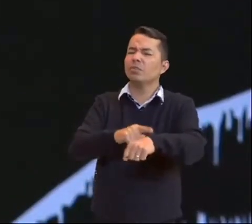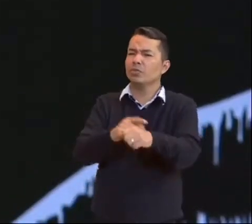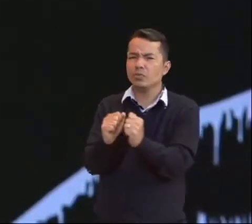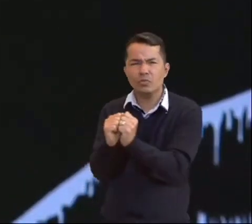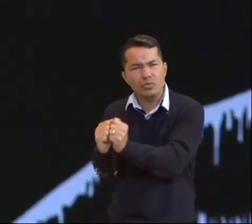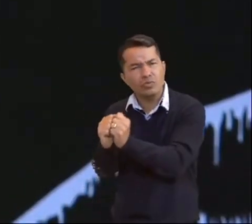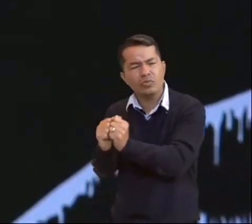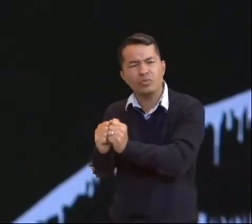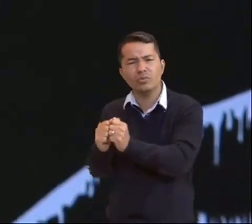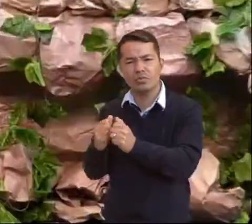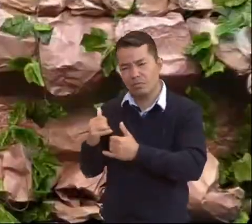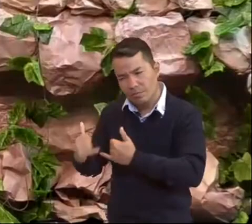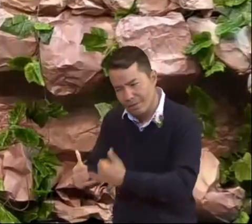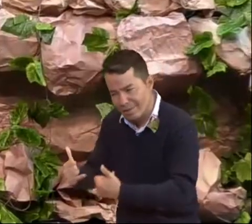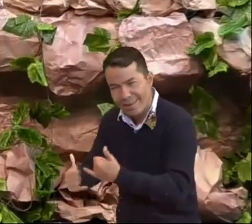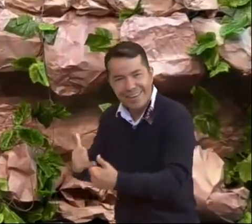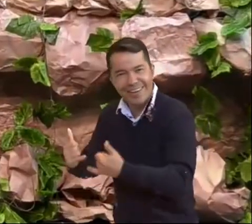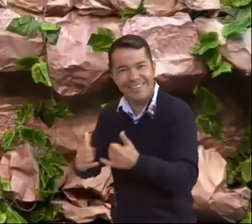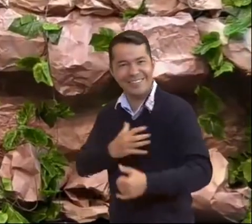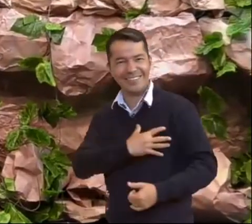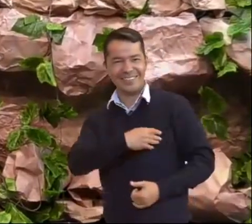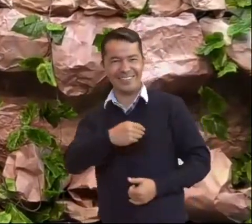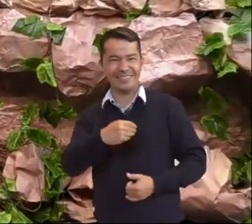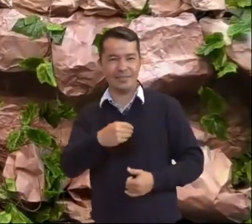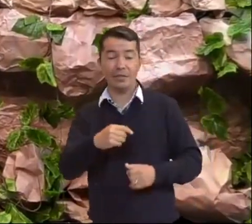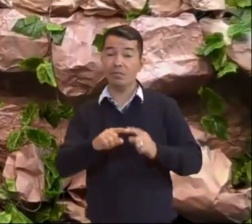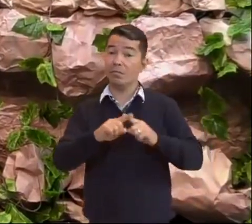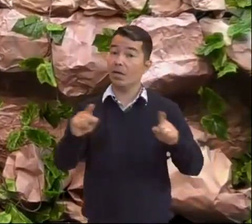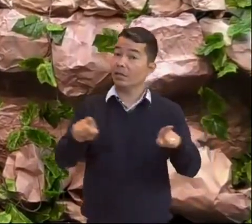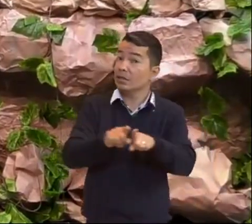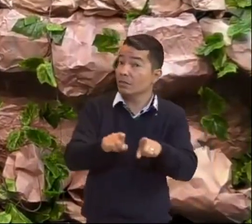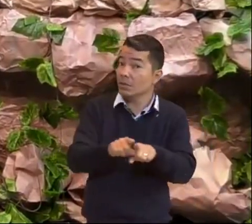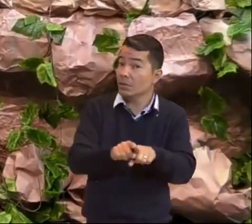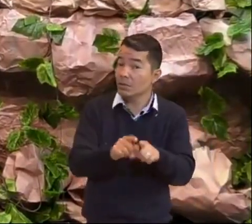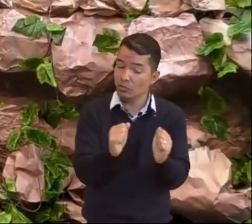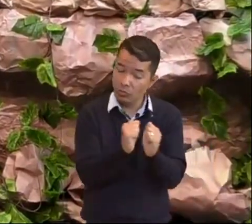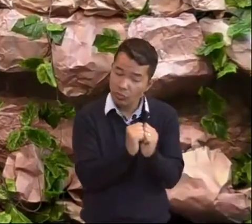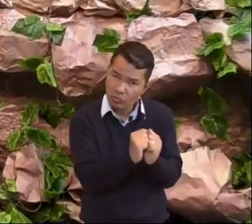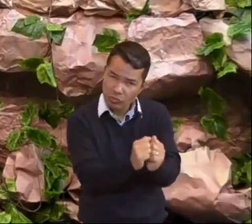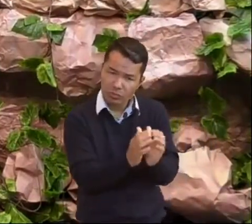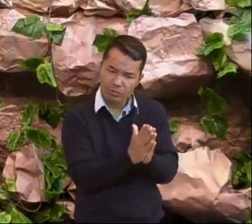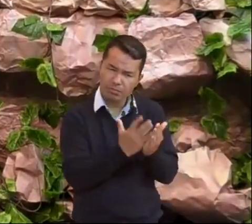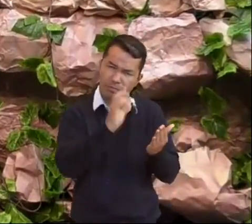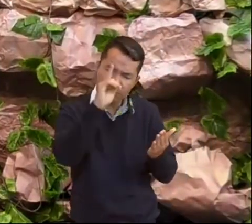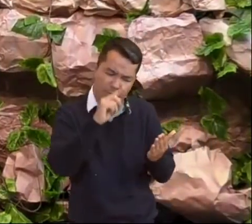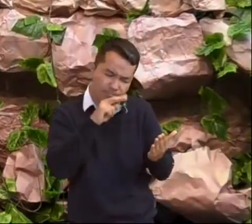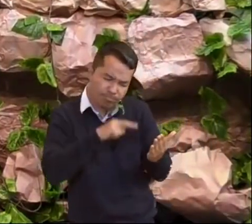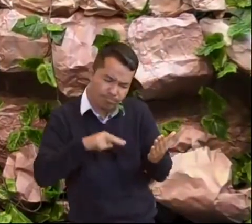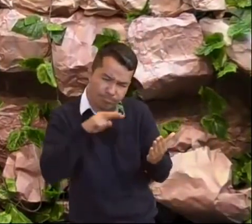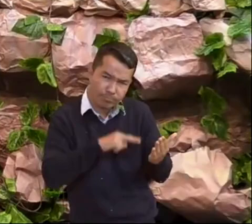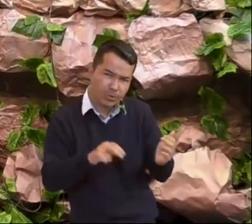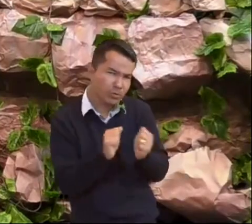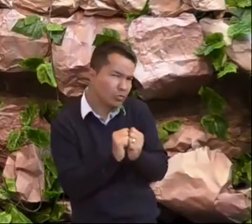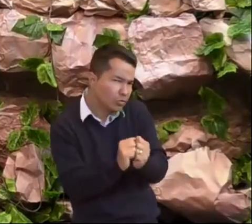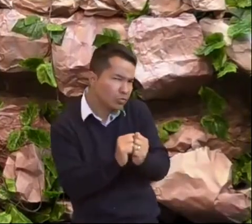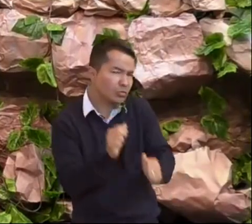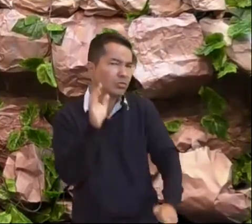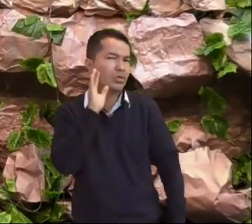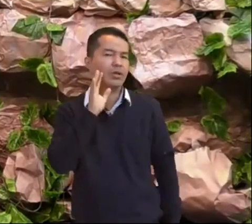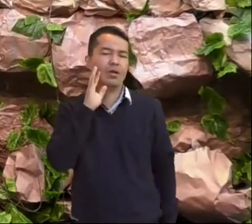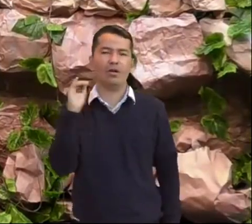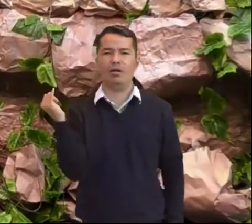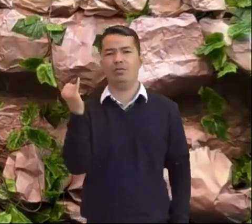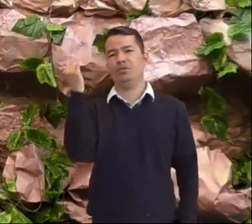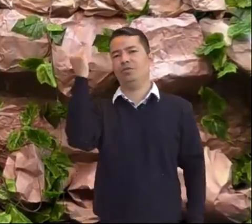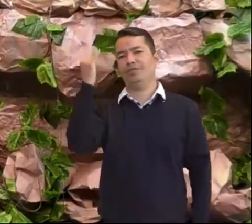para comunhão, mas também nos tempos com Deus. Eu lembro que foi numa viagem de férias, que o